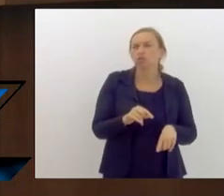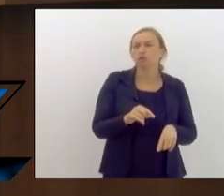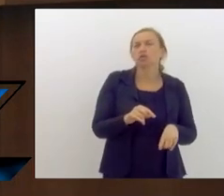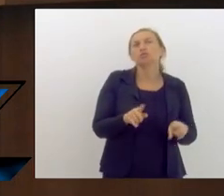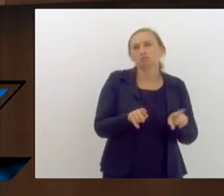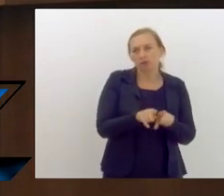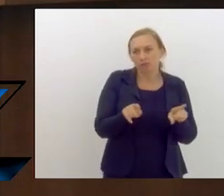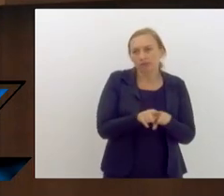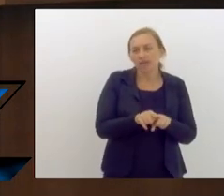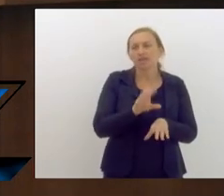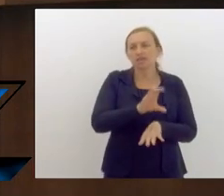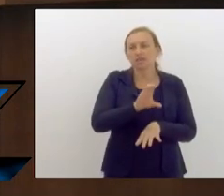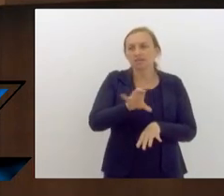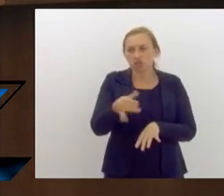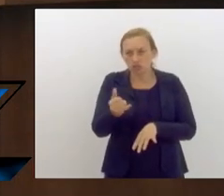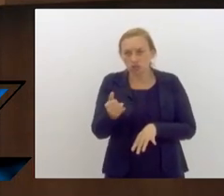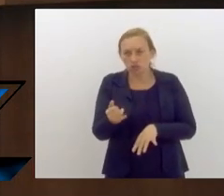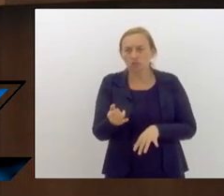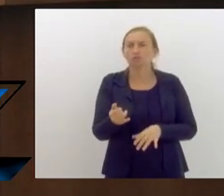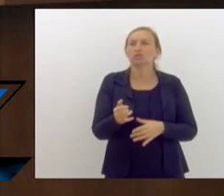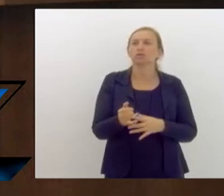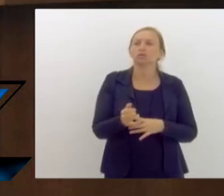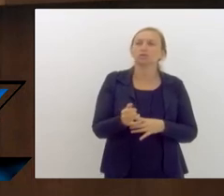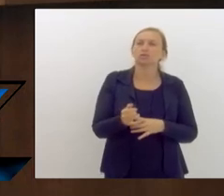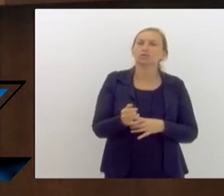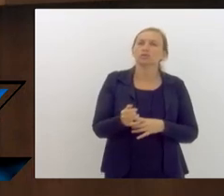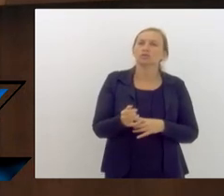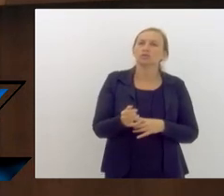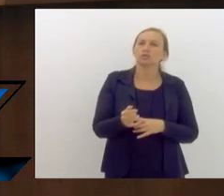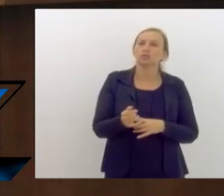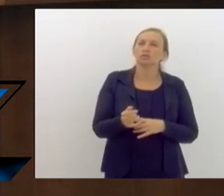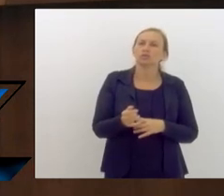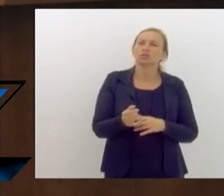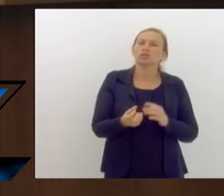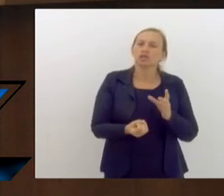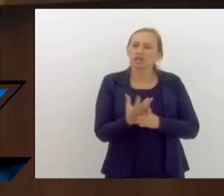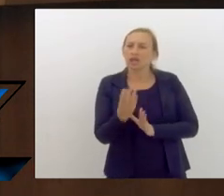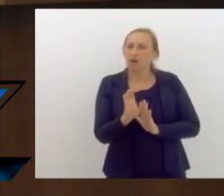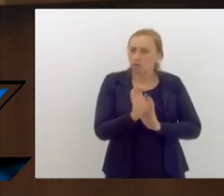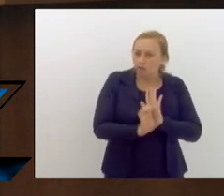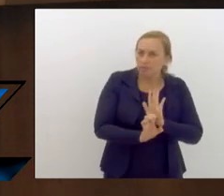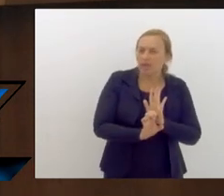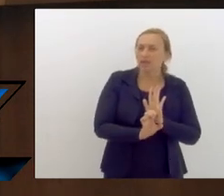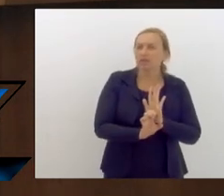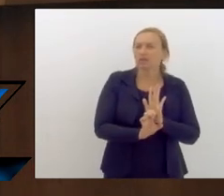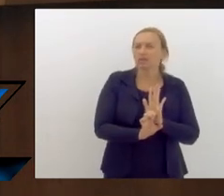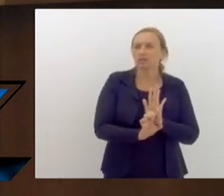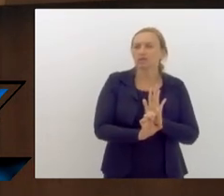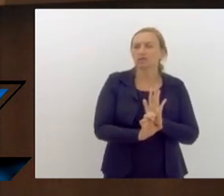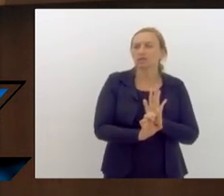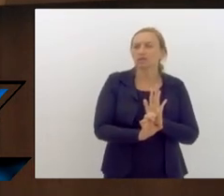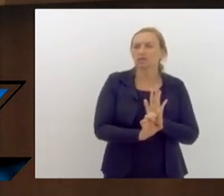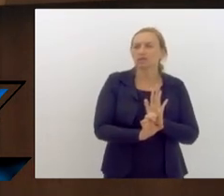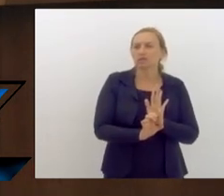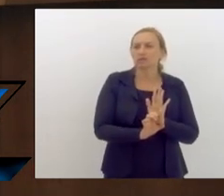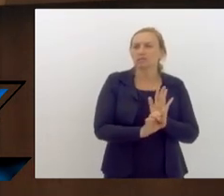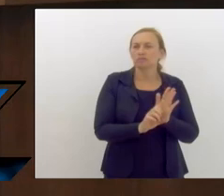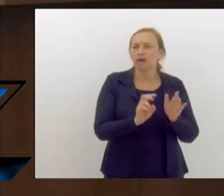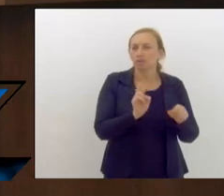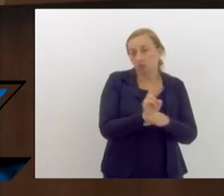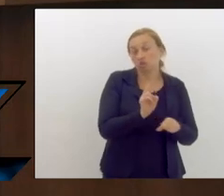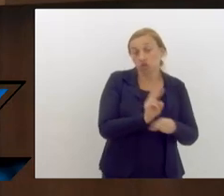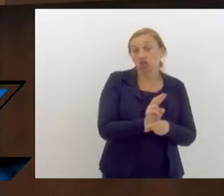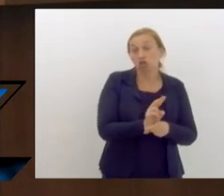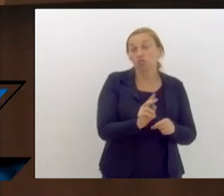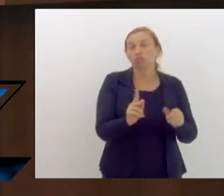procedimento também dessa ccj permanentemente fazer uma emenda aditiva no âmbito da comissão para resguardar o projeto enfim